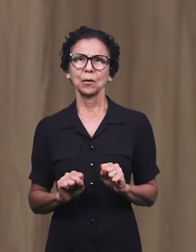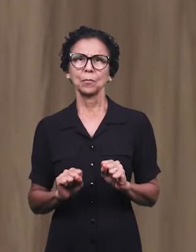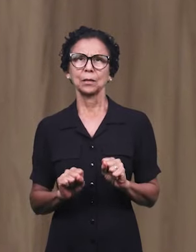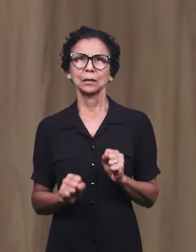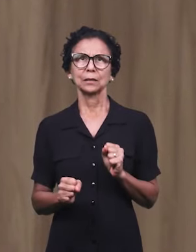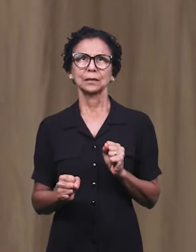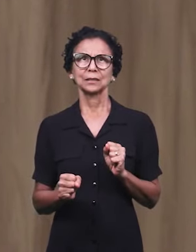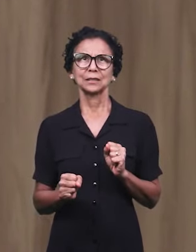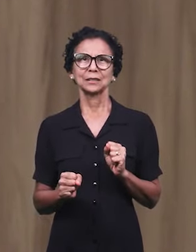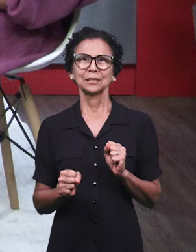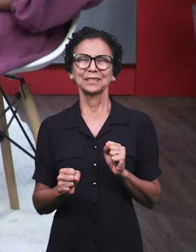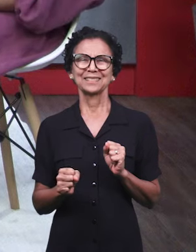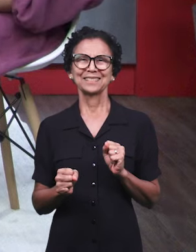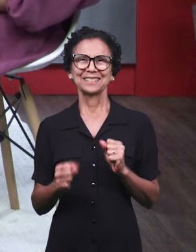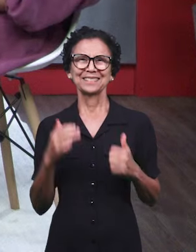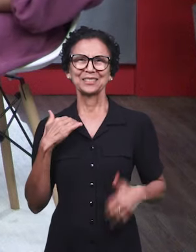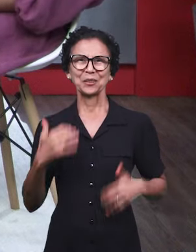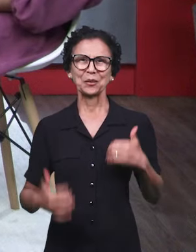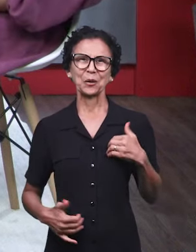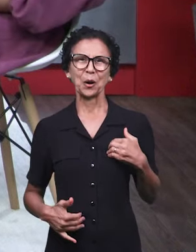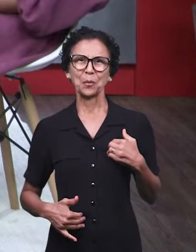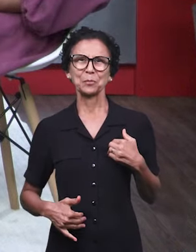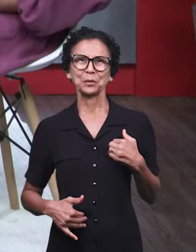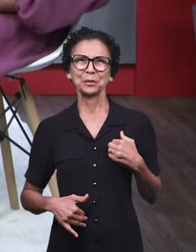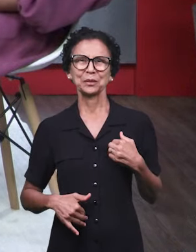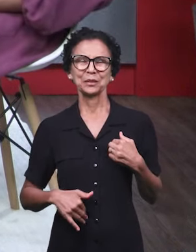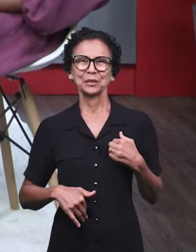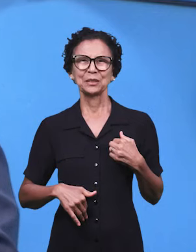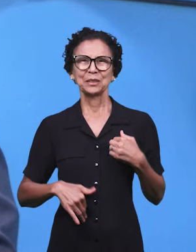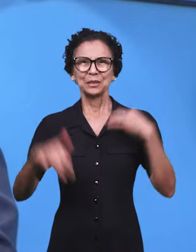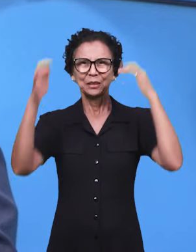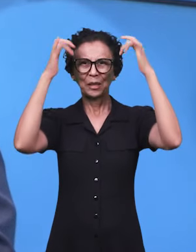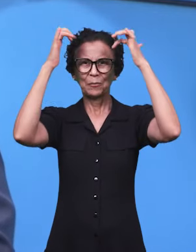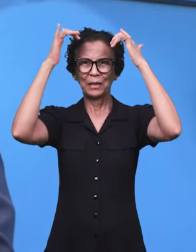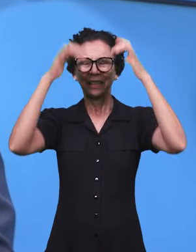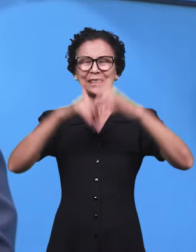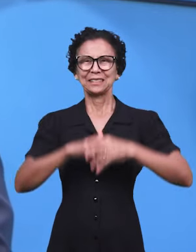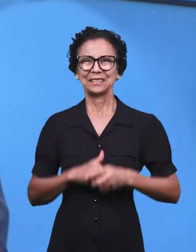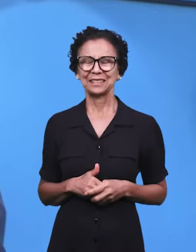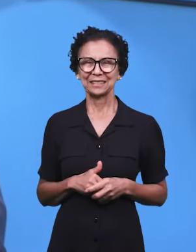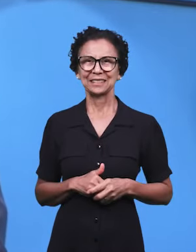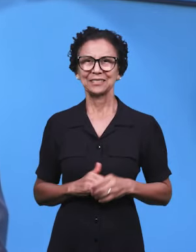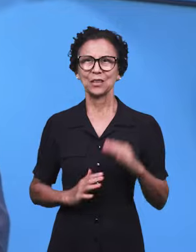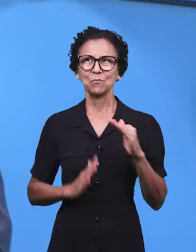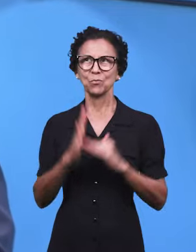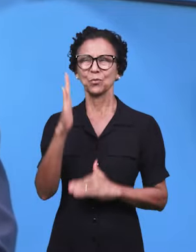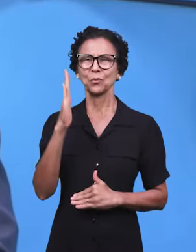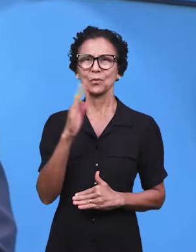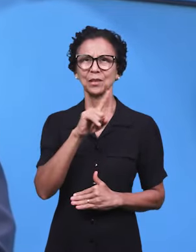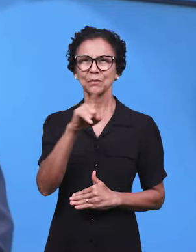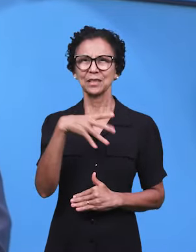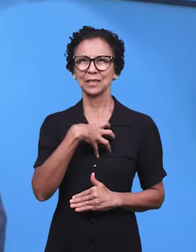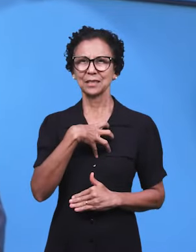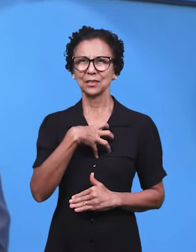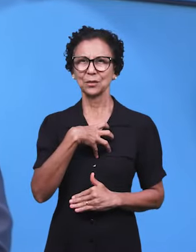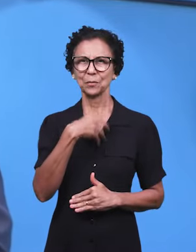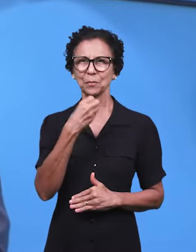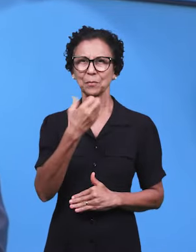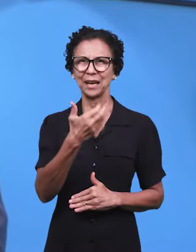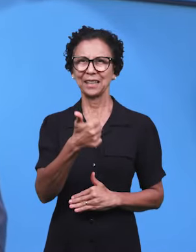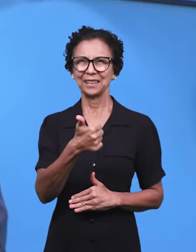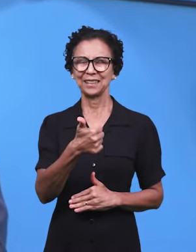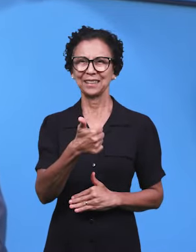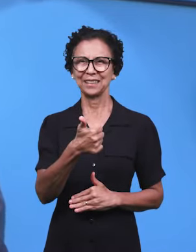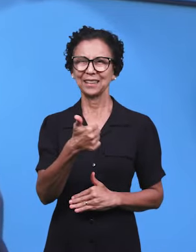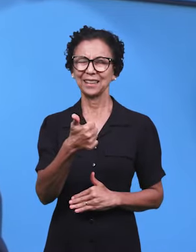bem-estar e o relaxamento. Então, peraí, você que está assistindo aí em casa, fez a respiração, fez essa técnica, se sentiu bem, pega essa